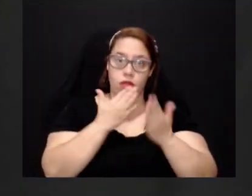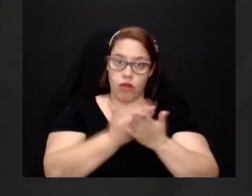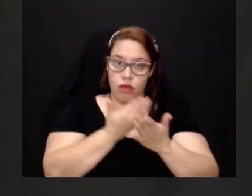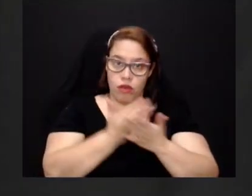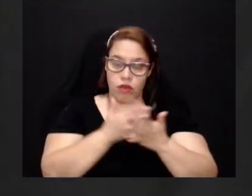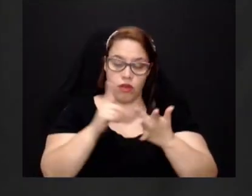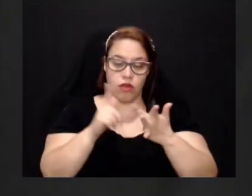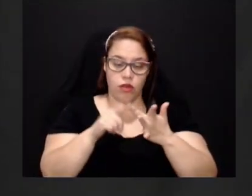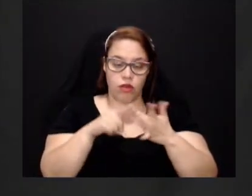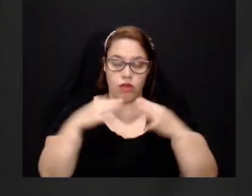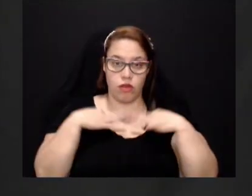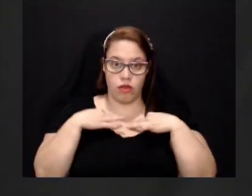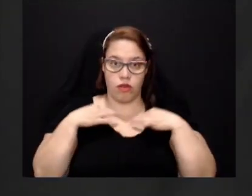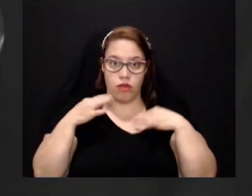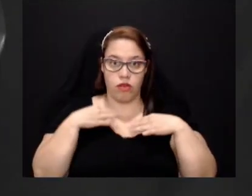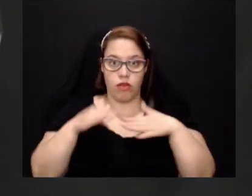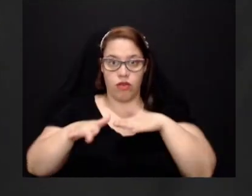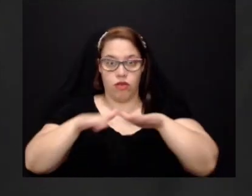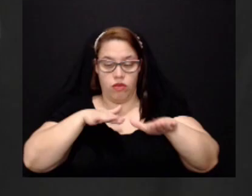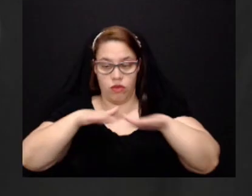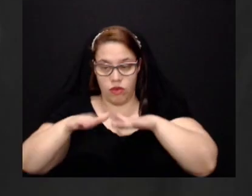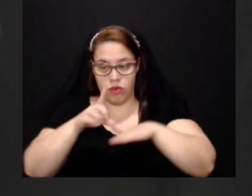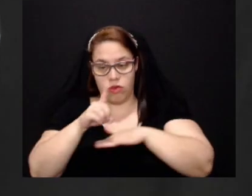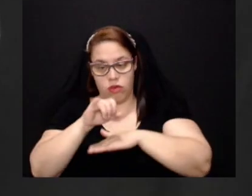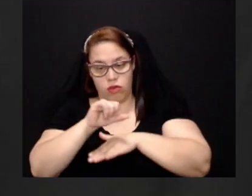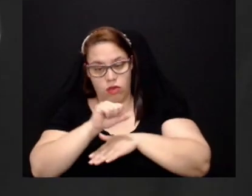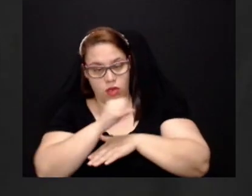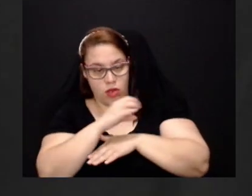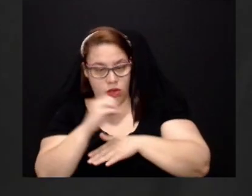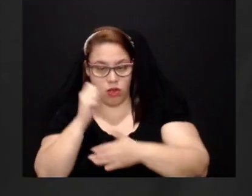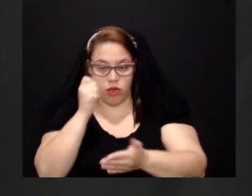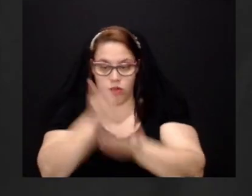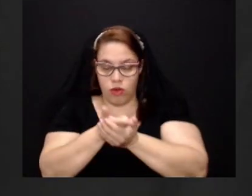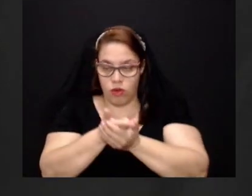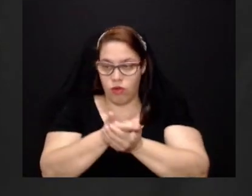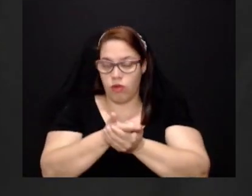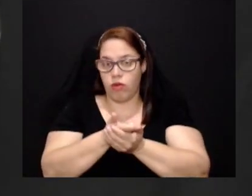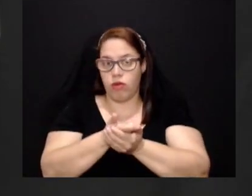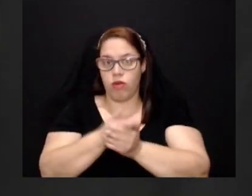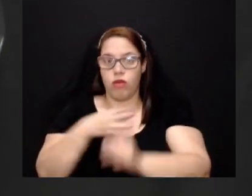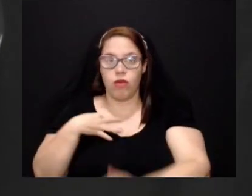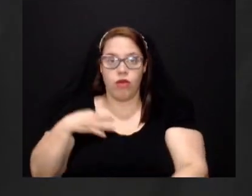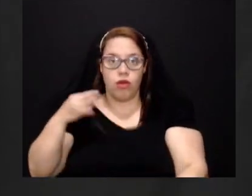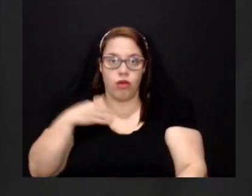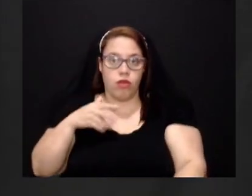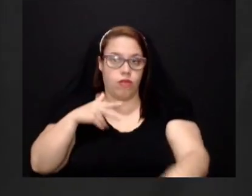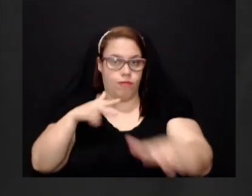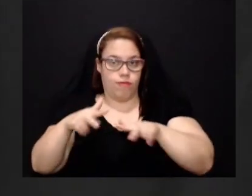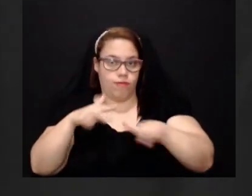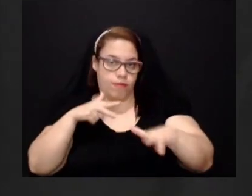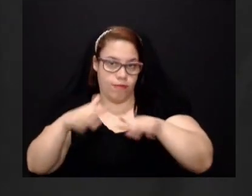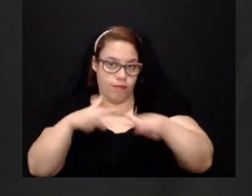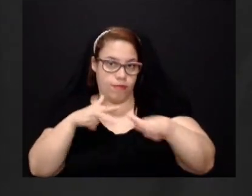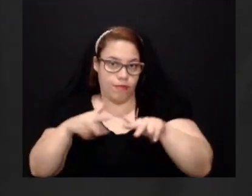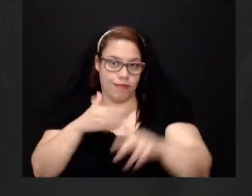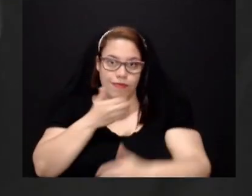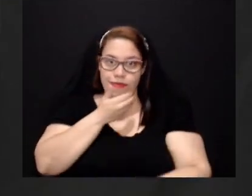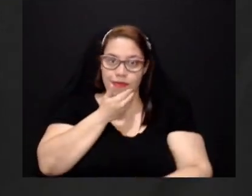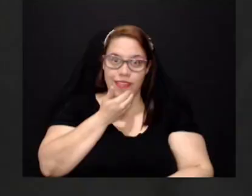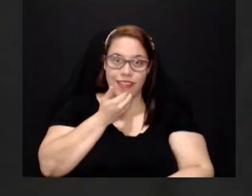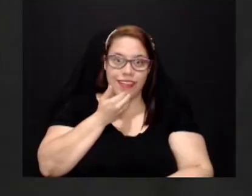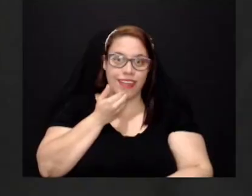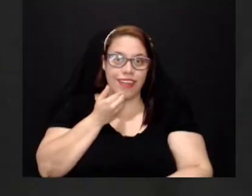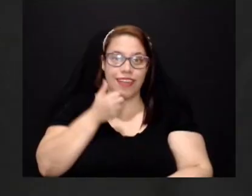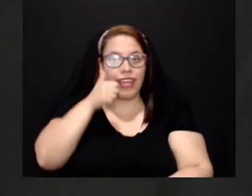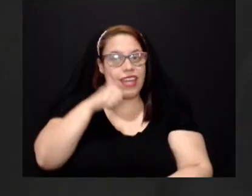roupas, os discos que comprava, né? As roupas de rapper, A minha mãe a minha mãe não gostou muito dessa